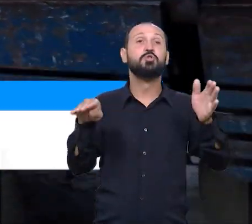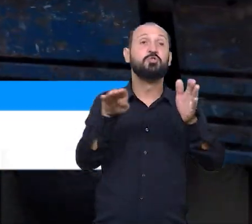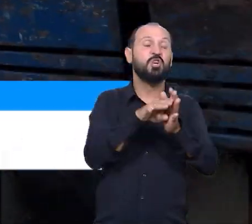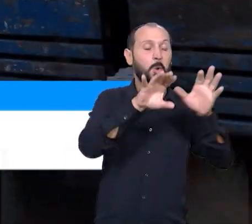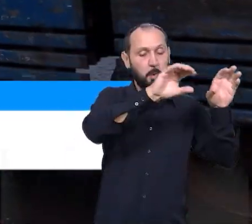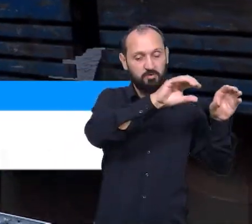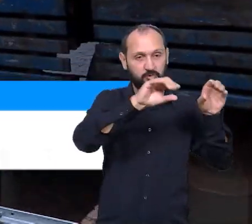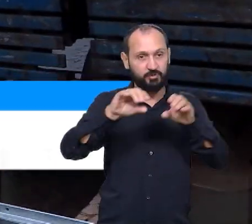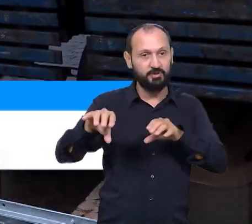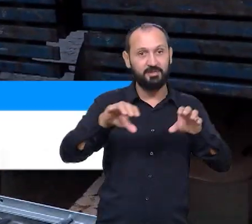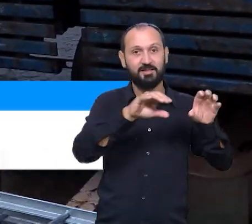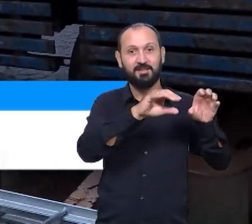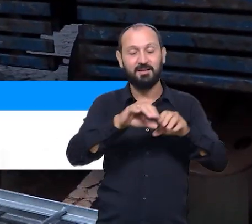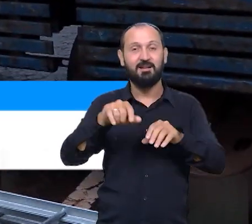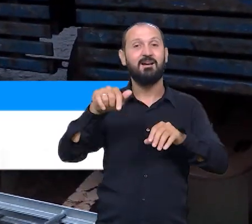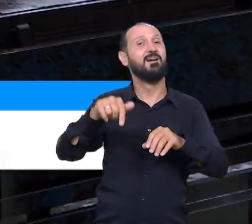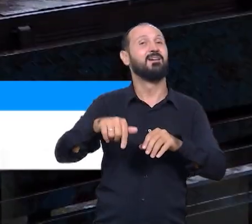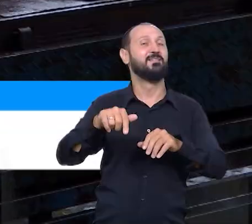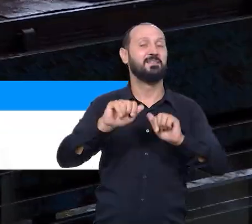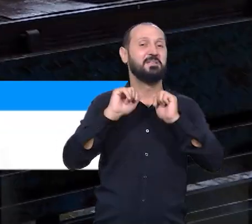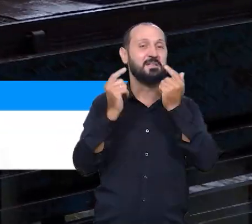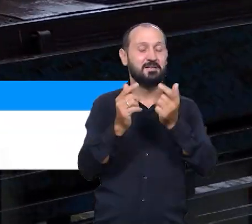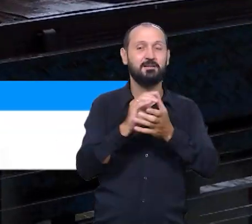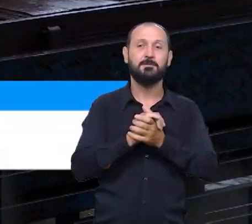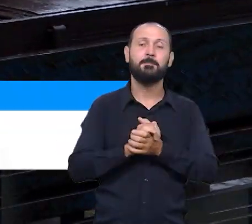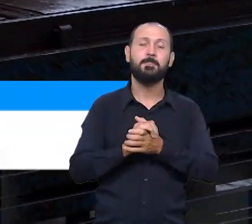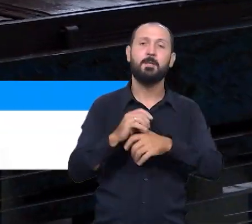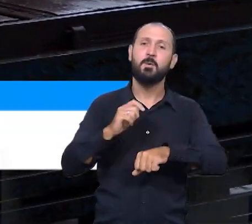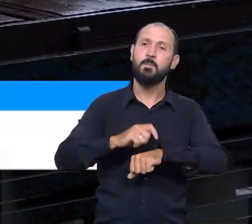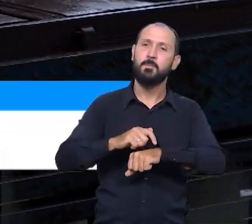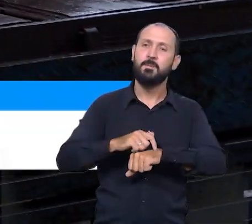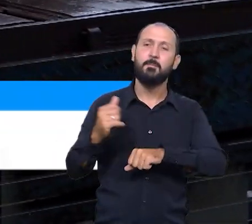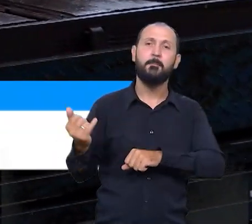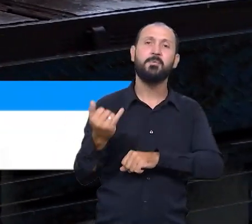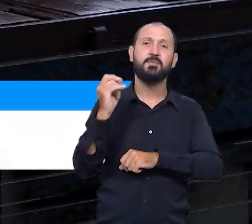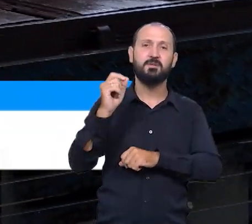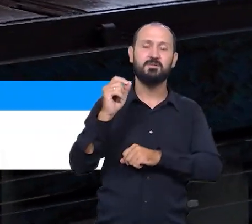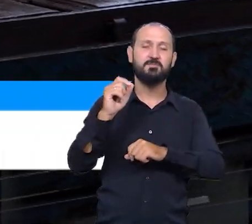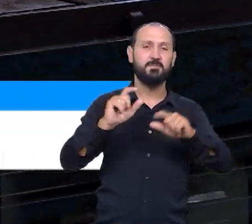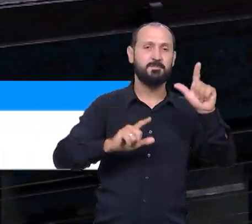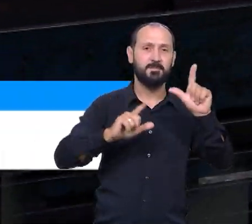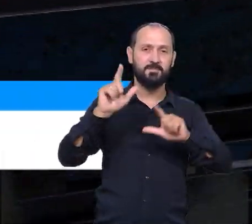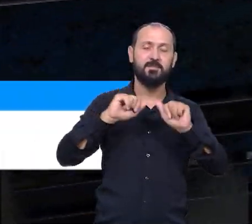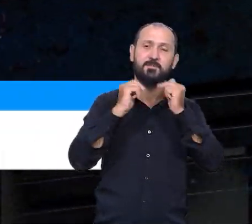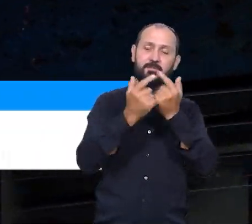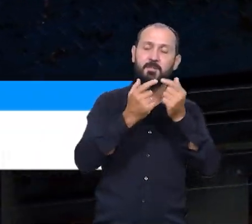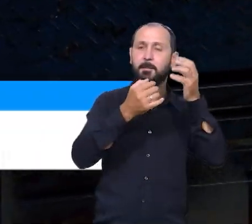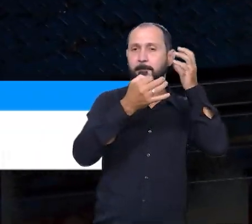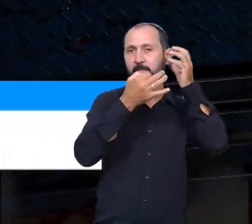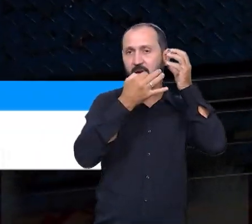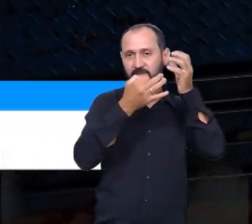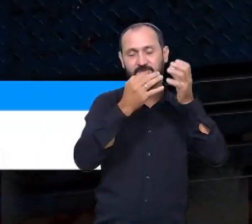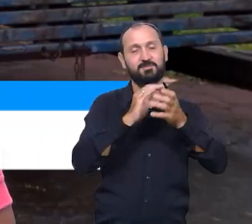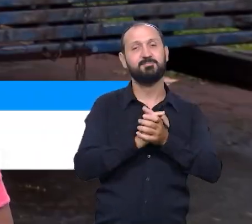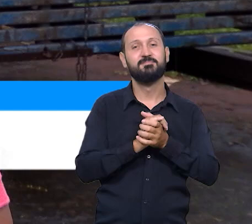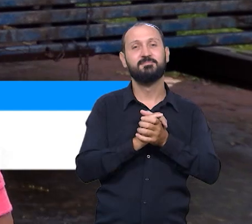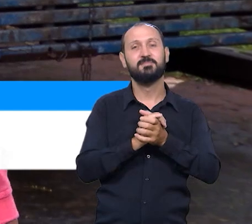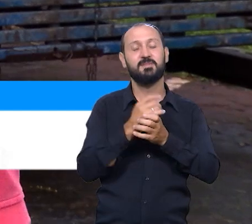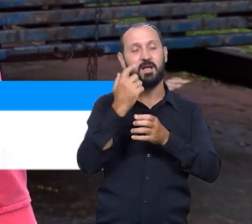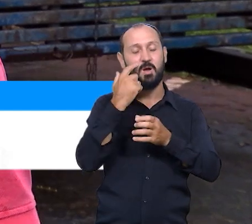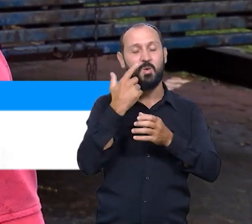momento em que os equipamentos eram descarregados na sede do Legislativo. É um momento importante para a TV Assembleia, a